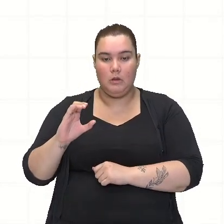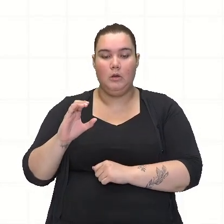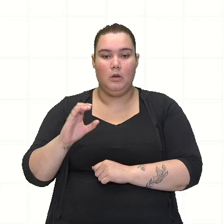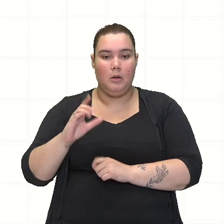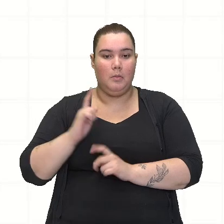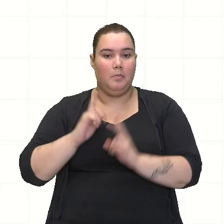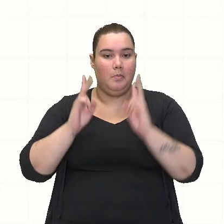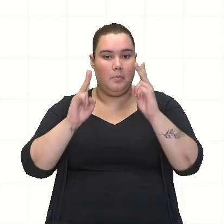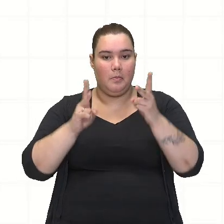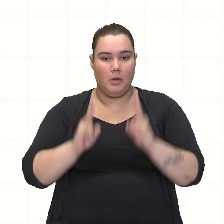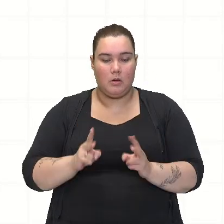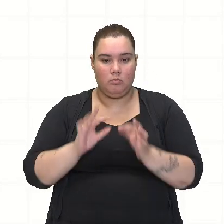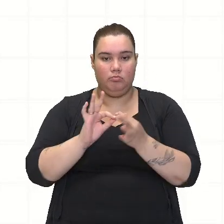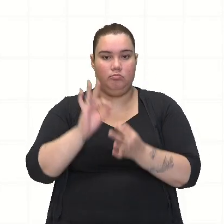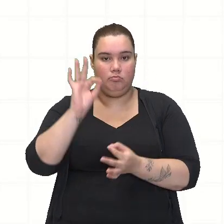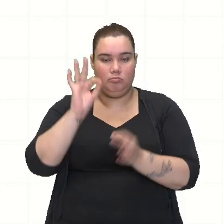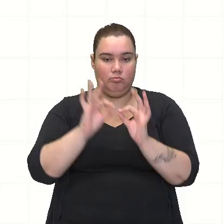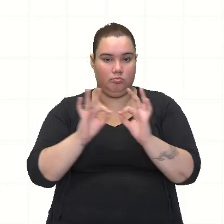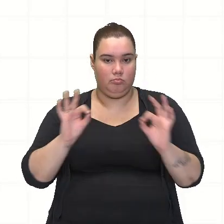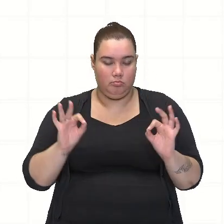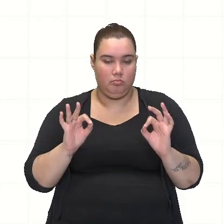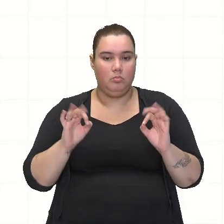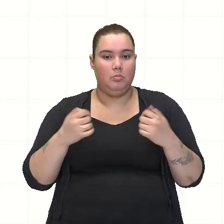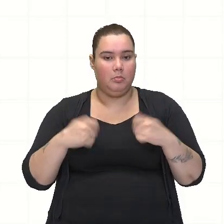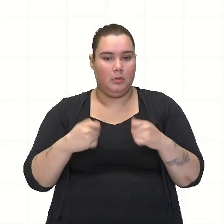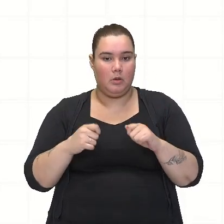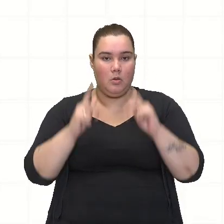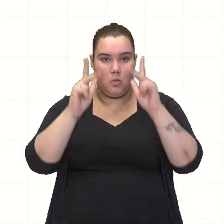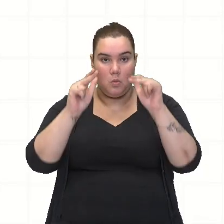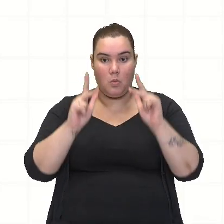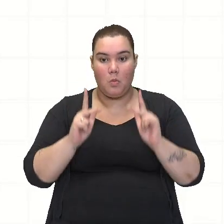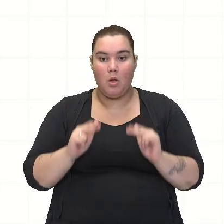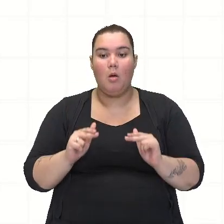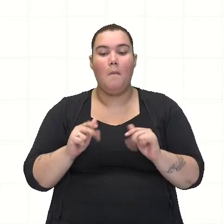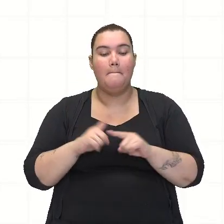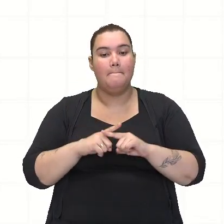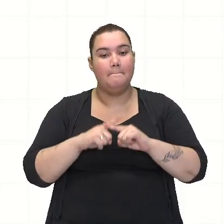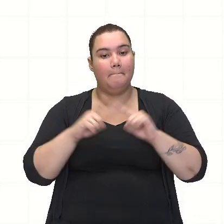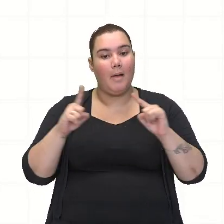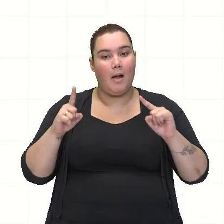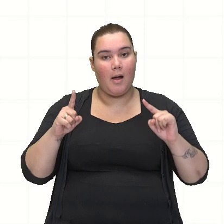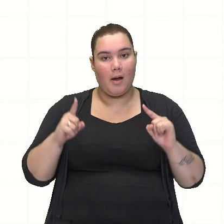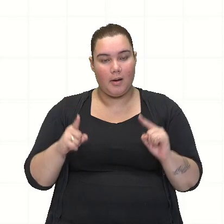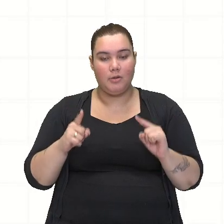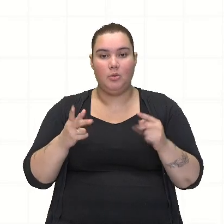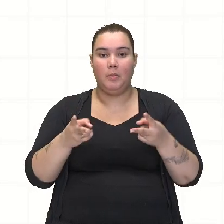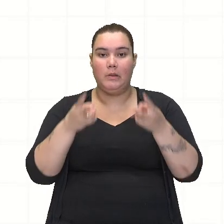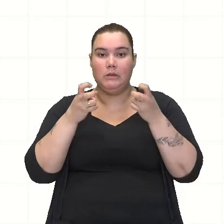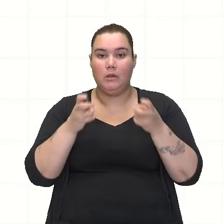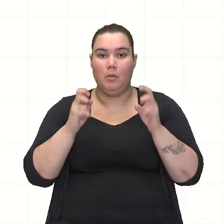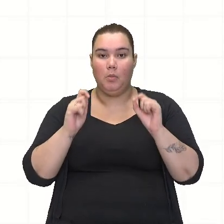manteve a mesma distância, porque a reflexão tem que estar a mesma distância, só que você vê